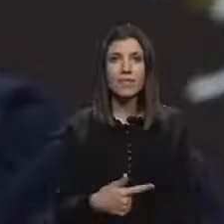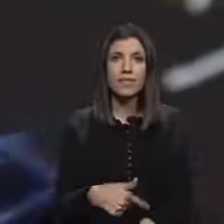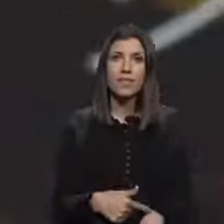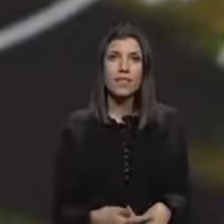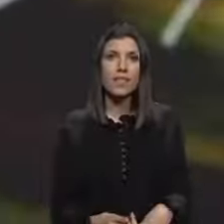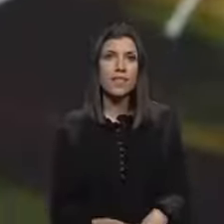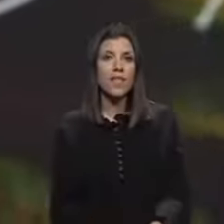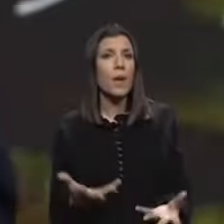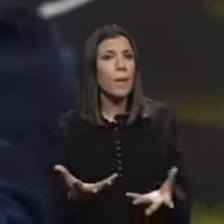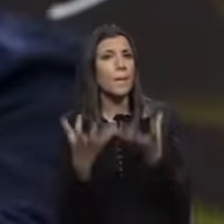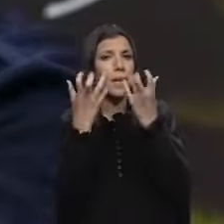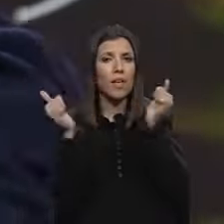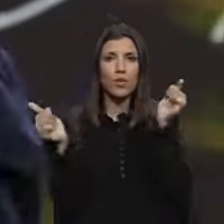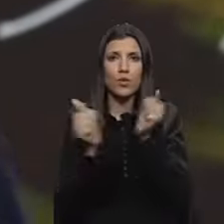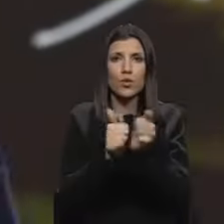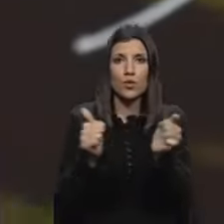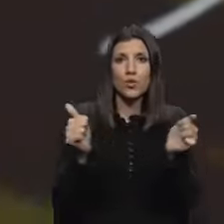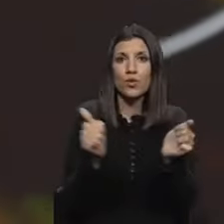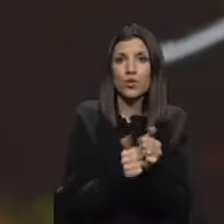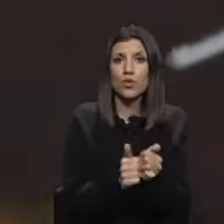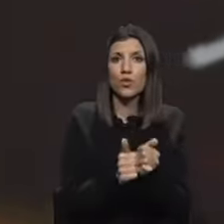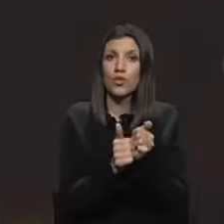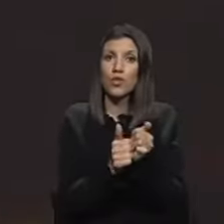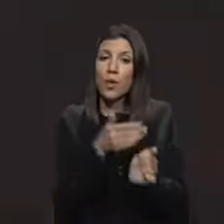te ter, bonita.